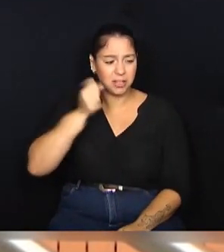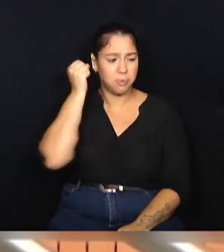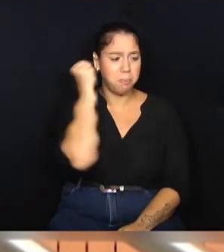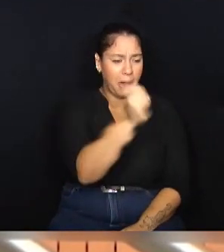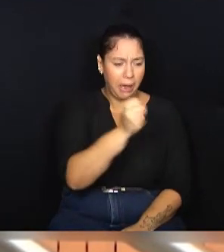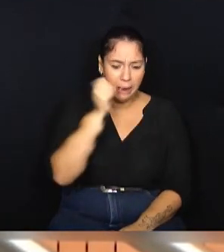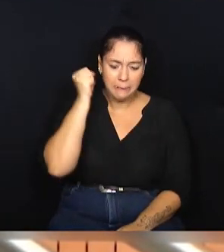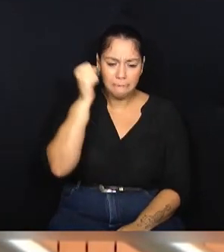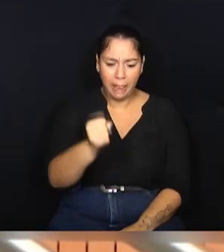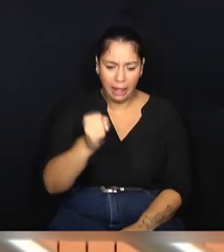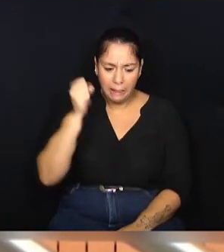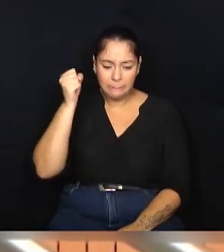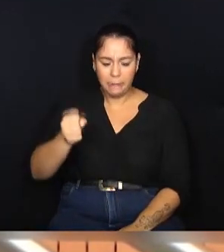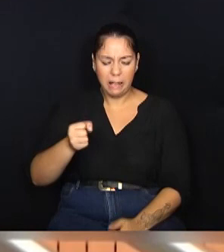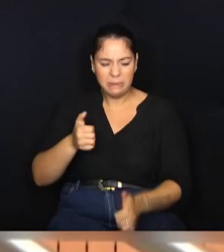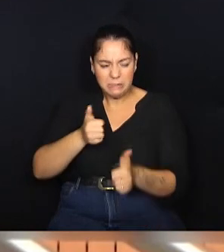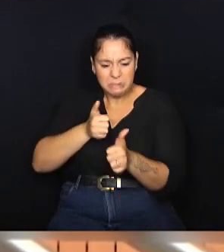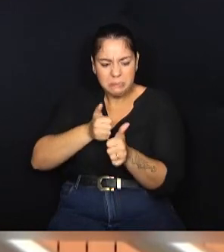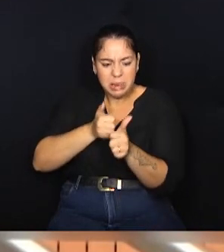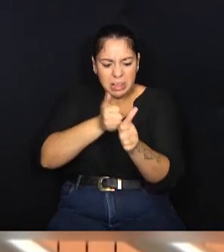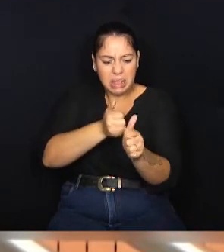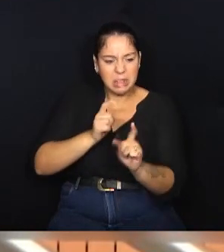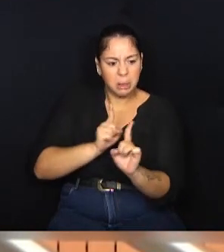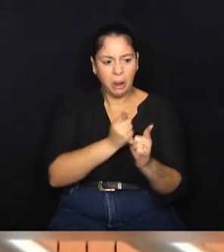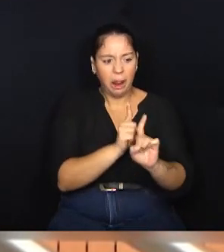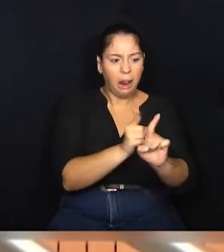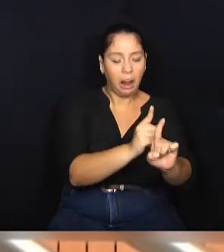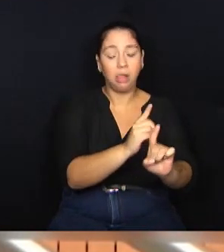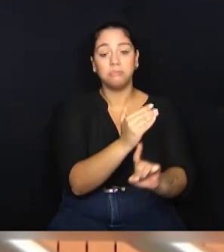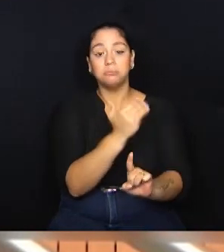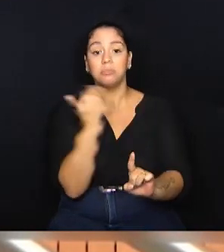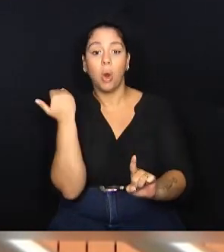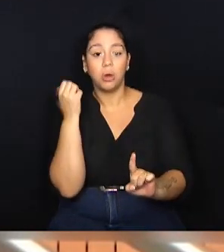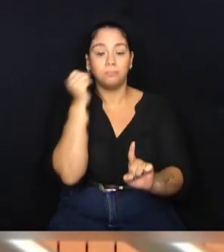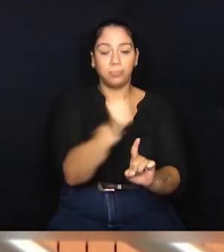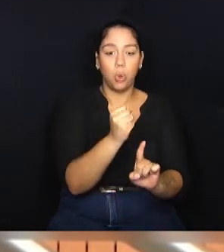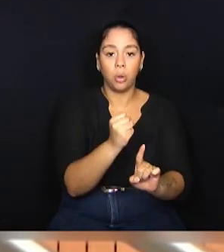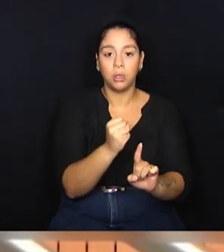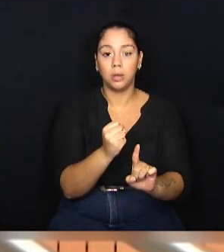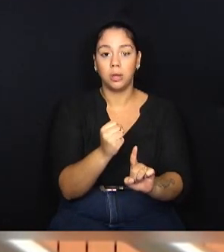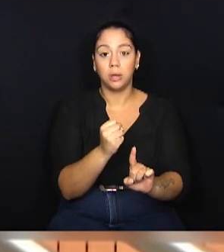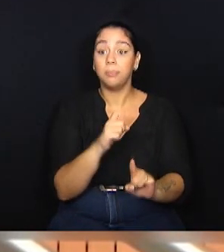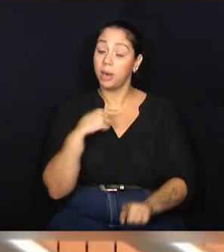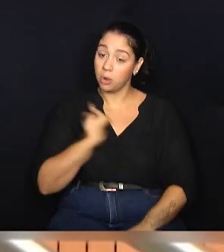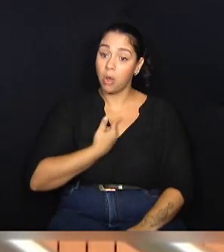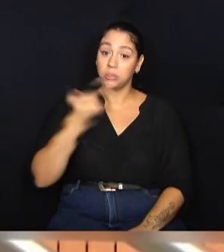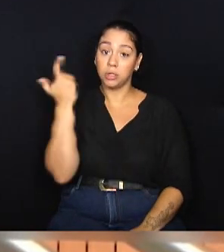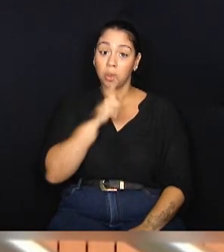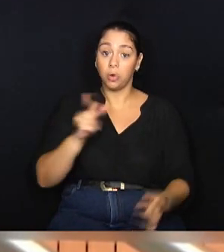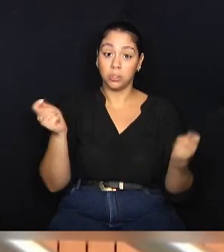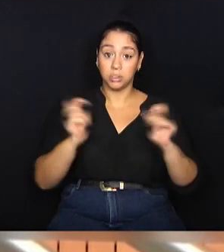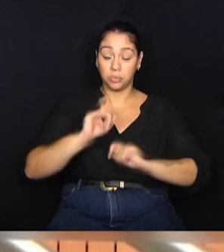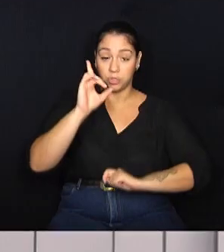foram perseguidas, foram mortas para que a gente conquistasse os direitos que nós temos.